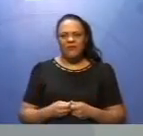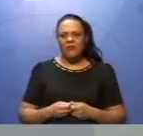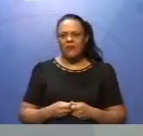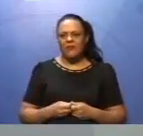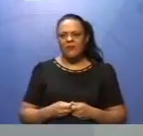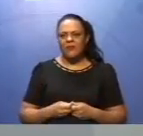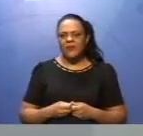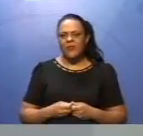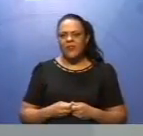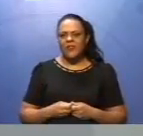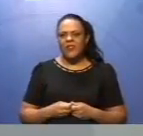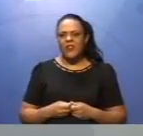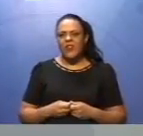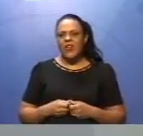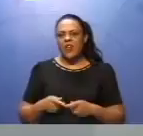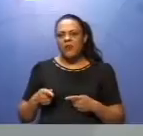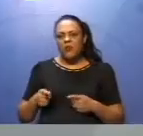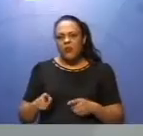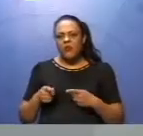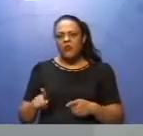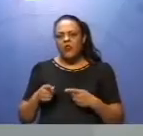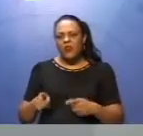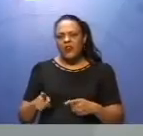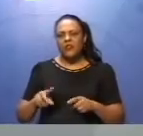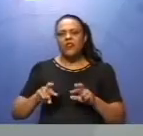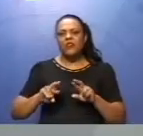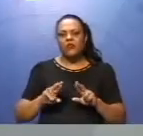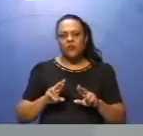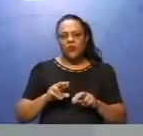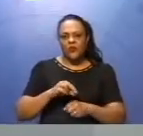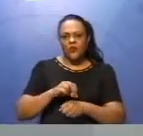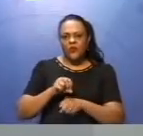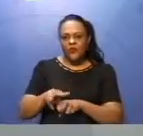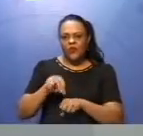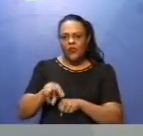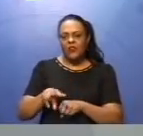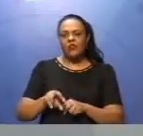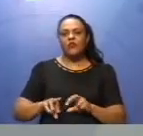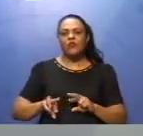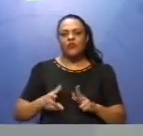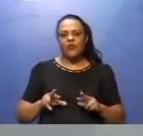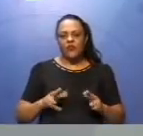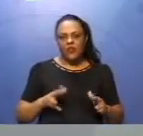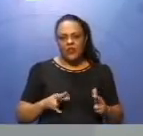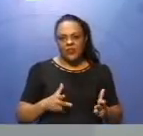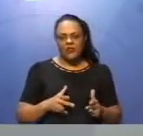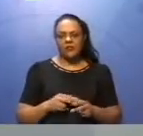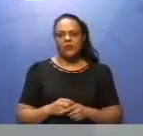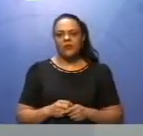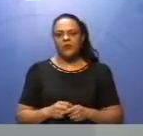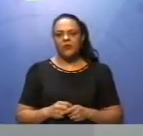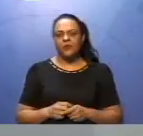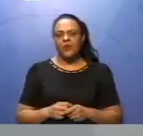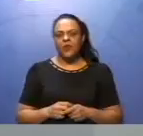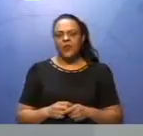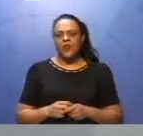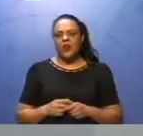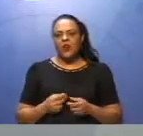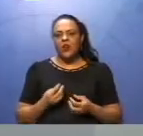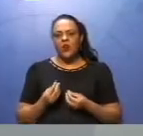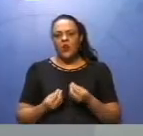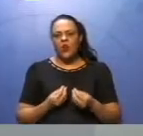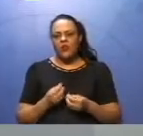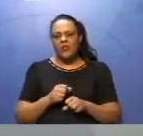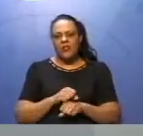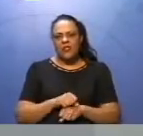agentes causadores, eles são distintos. Esses agentes, no entanto, eles podem ser transmitidos da